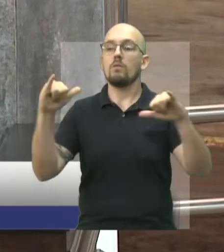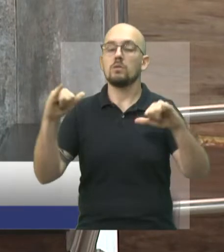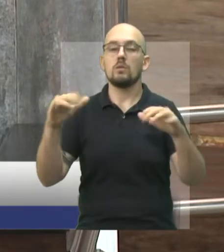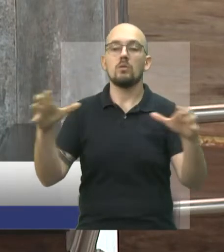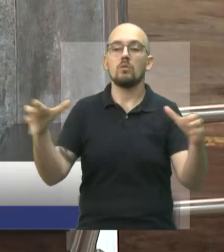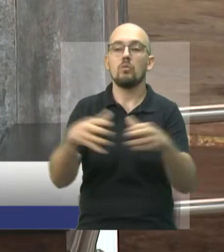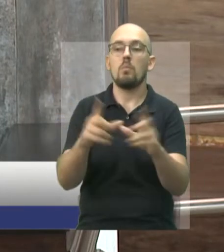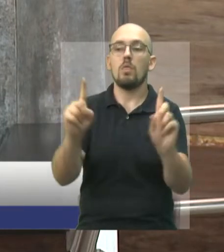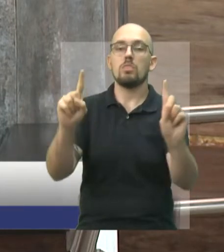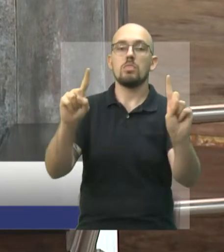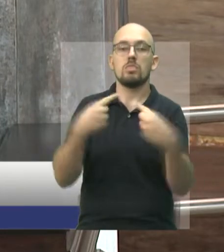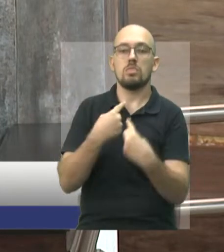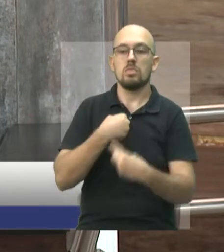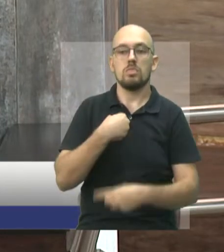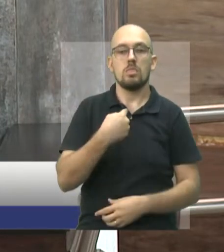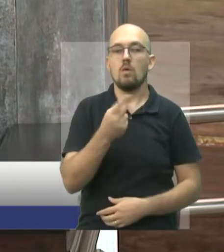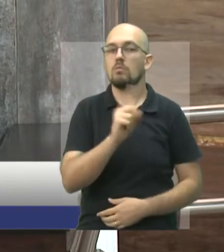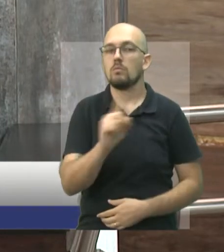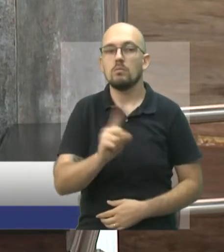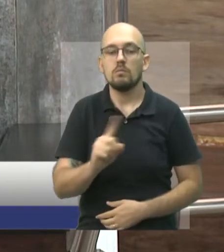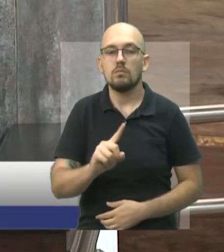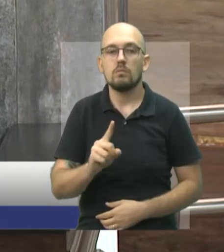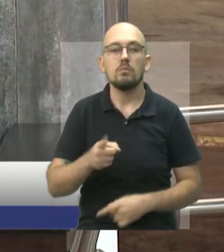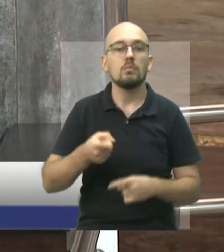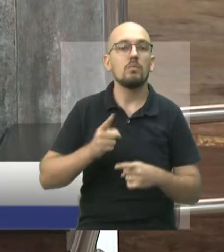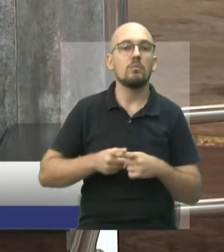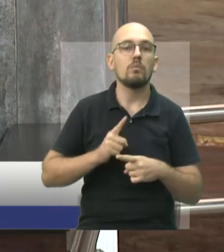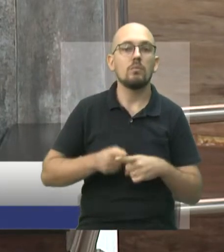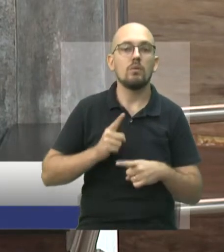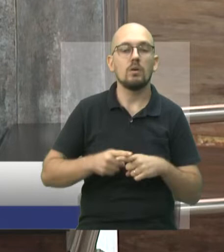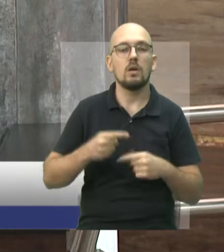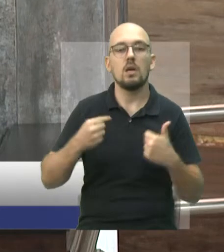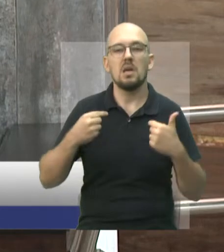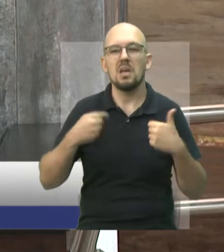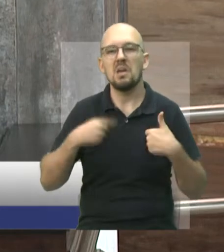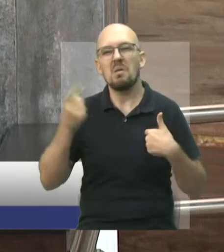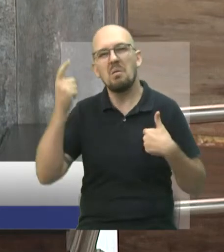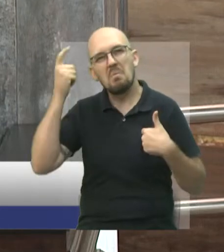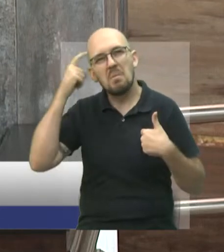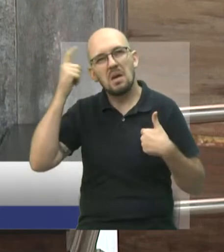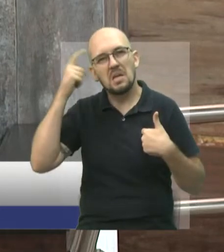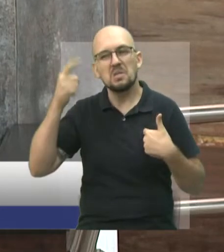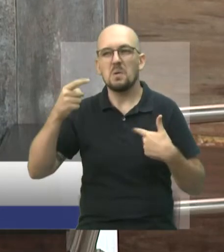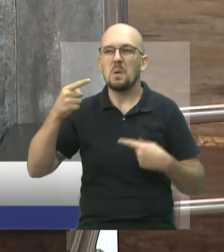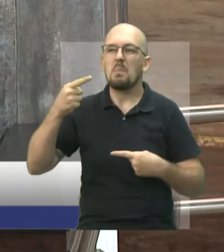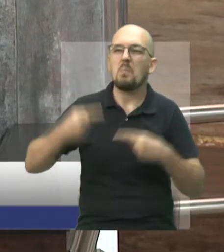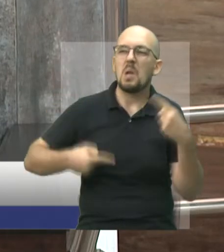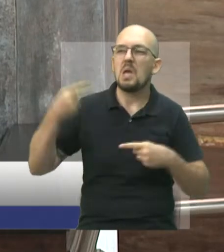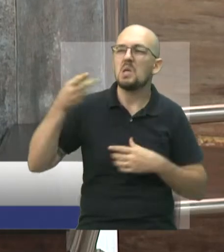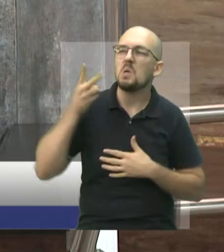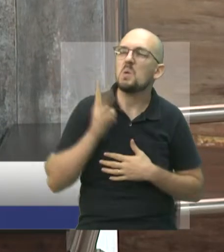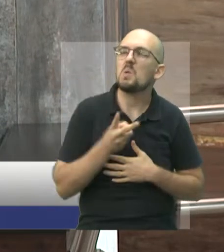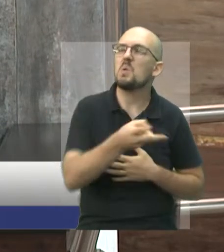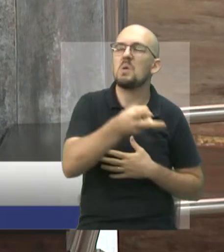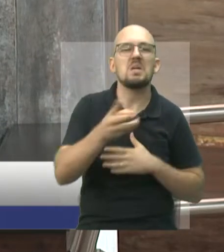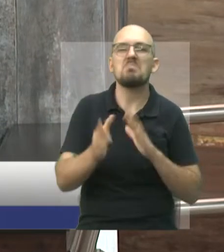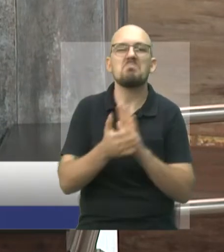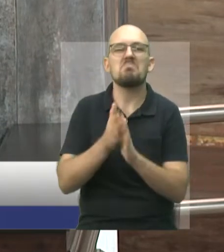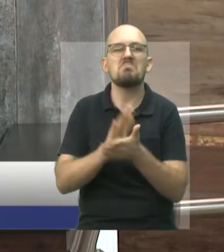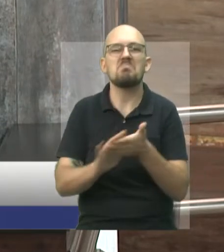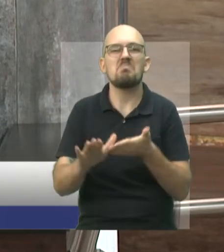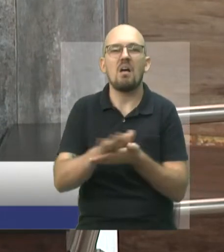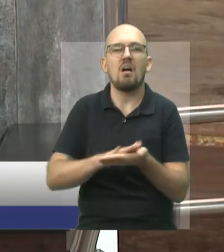mim, pois não tenho mais pretensões políticas. A gente vê a diferença